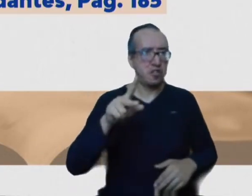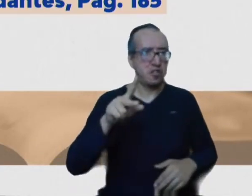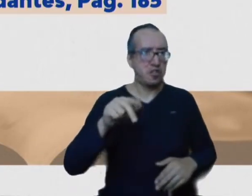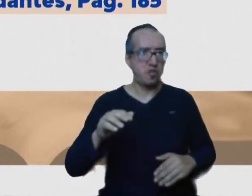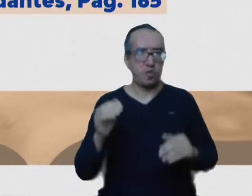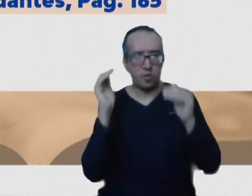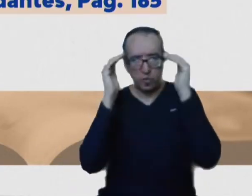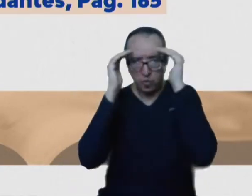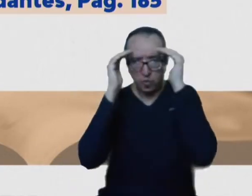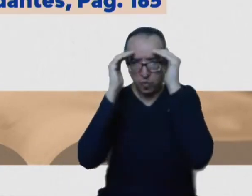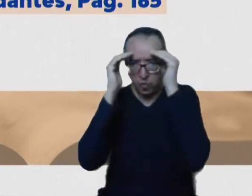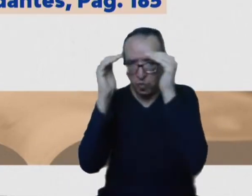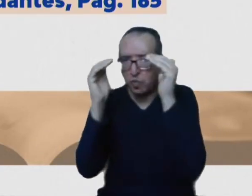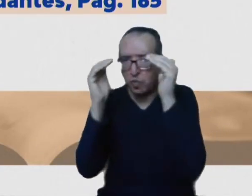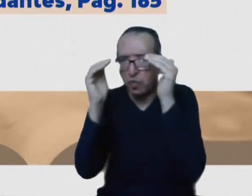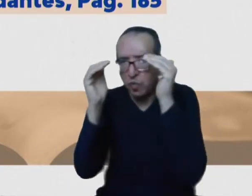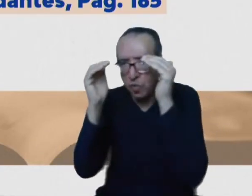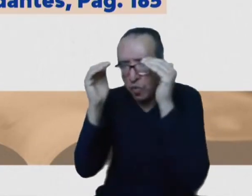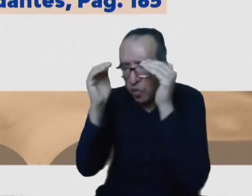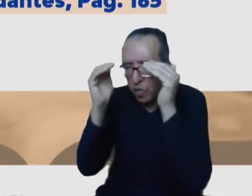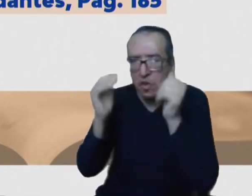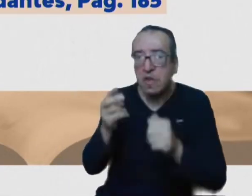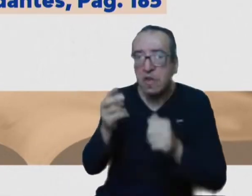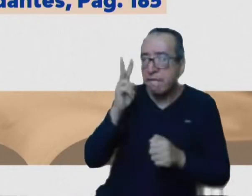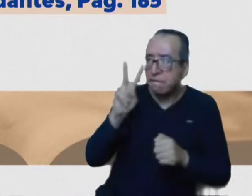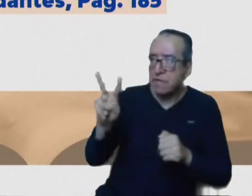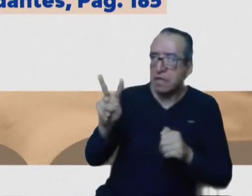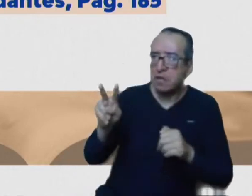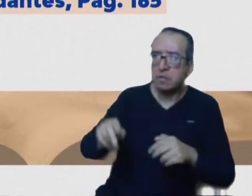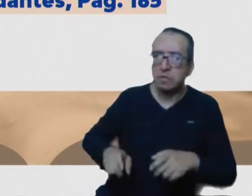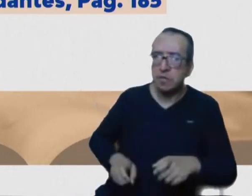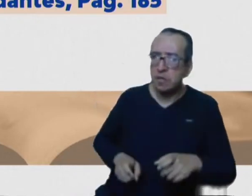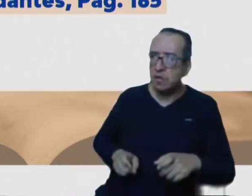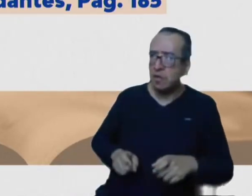aproxima e dá o aviso de perigo.